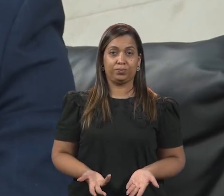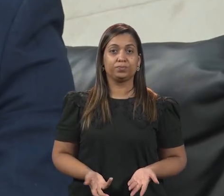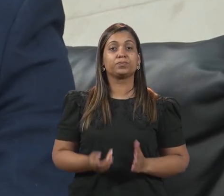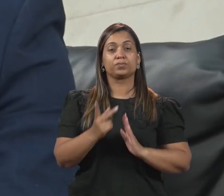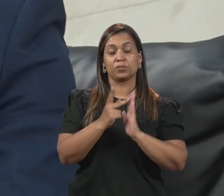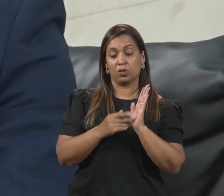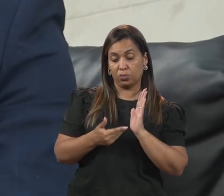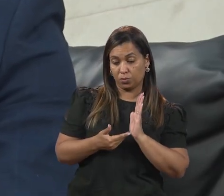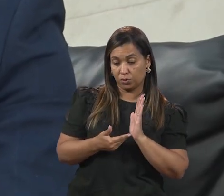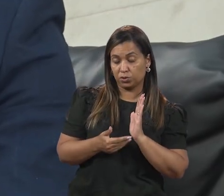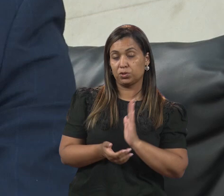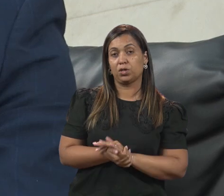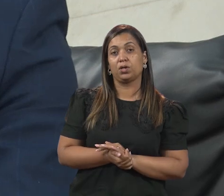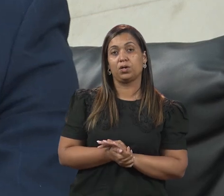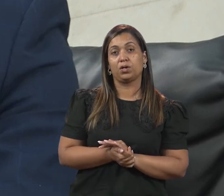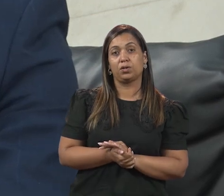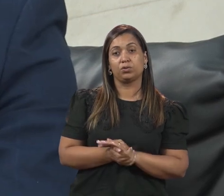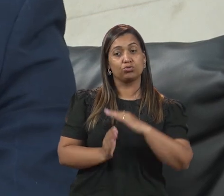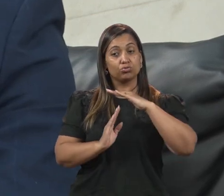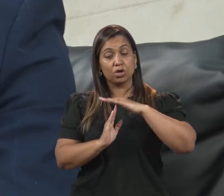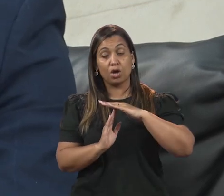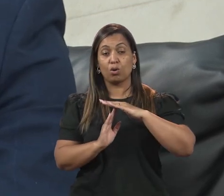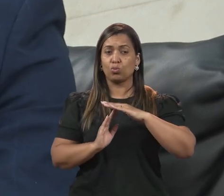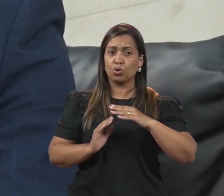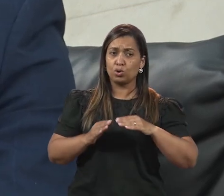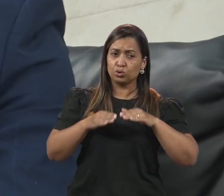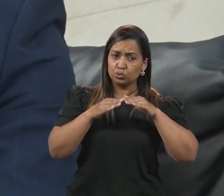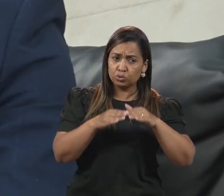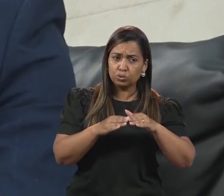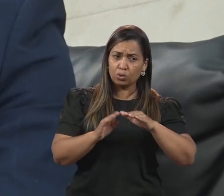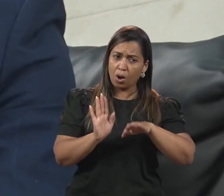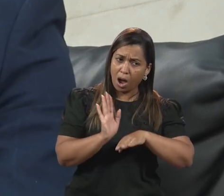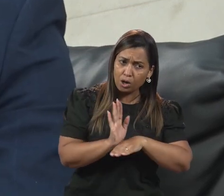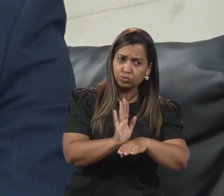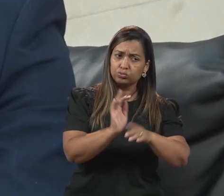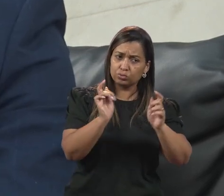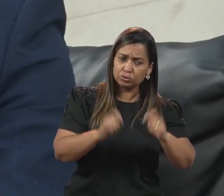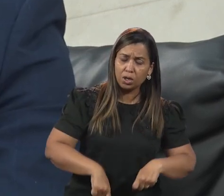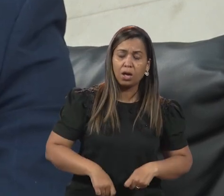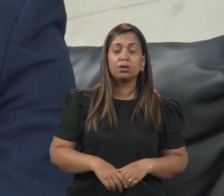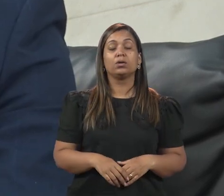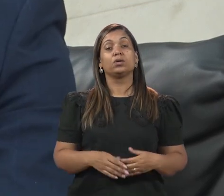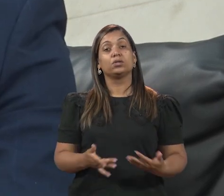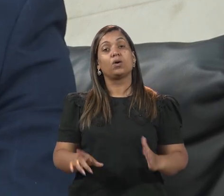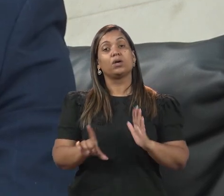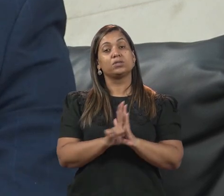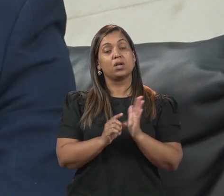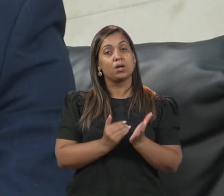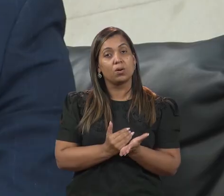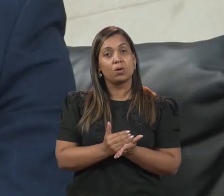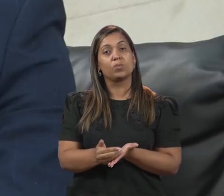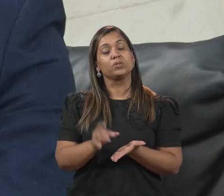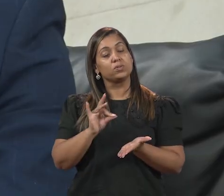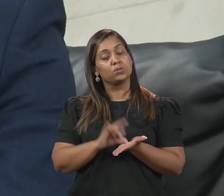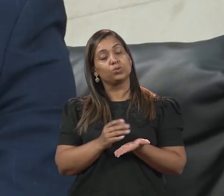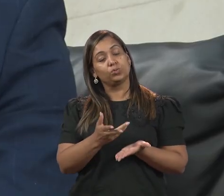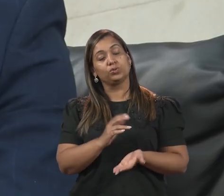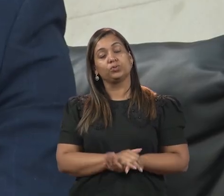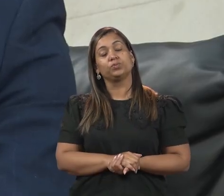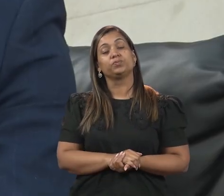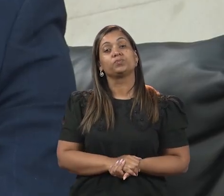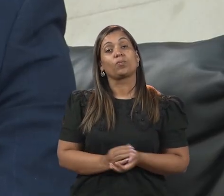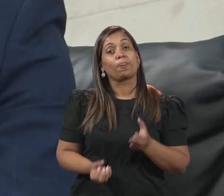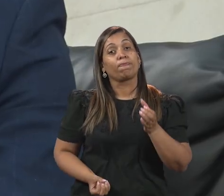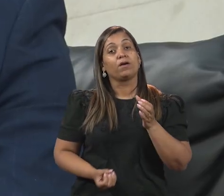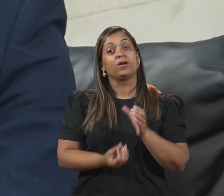Então o projeto HELP, Não Te Julgo, Te Ajudo, essa lei vem em vigor para exatamente isso, sabe?